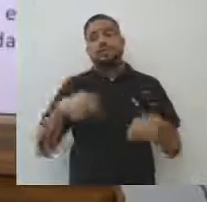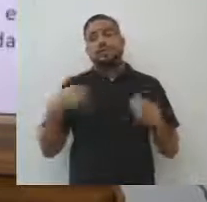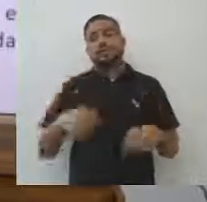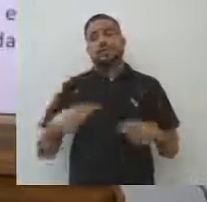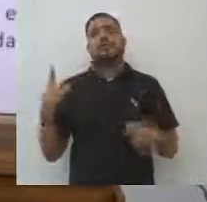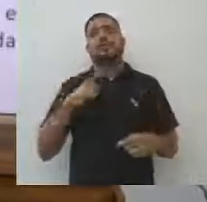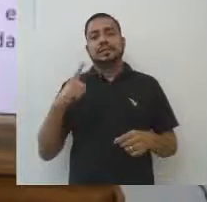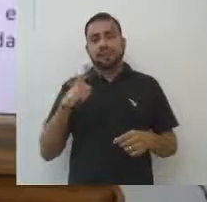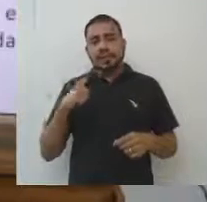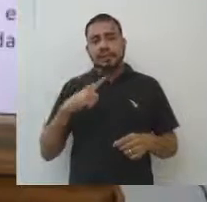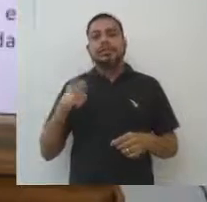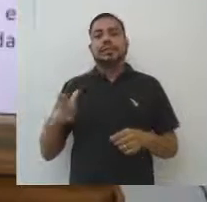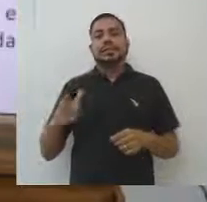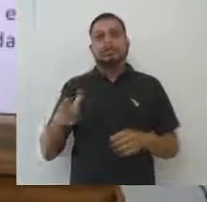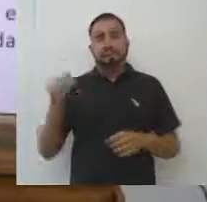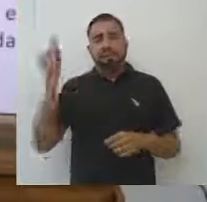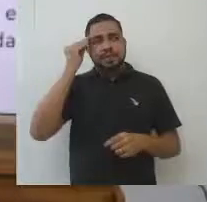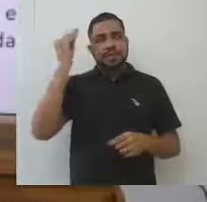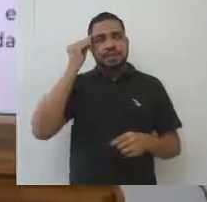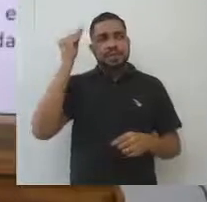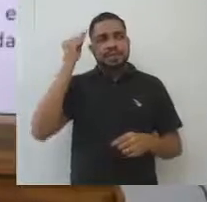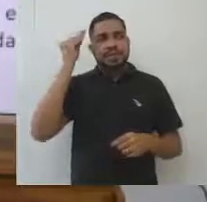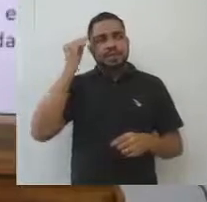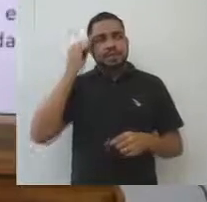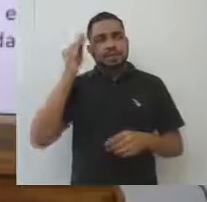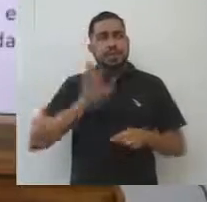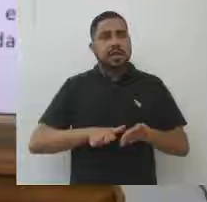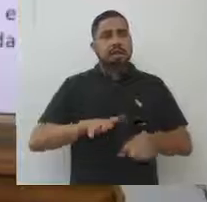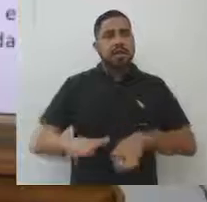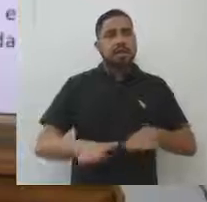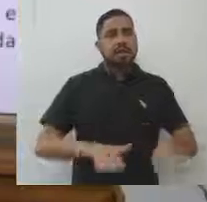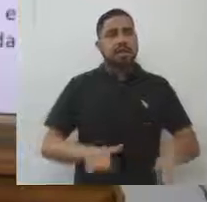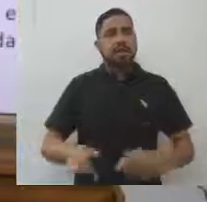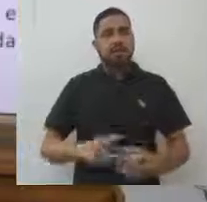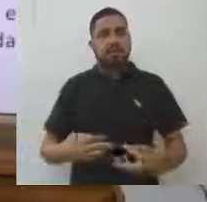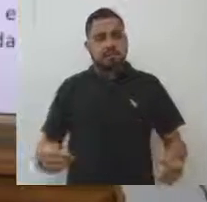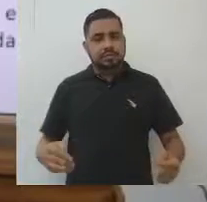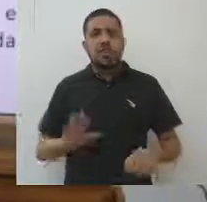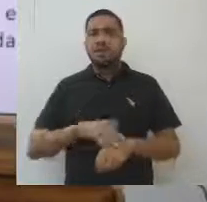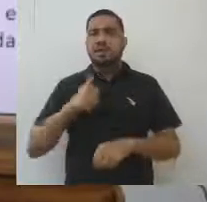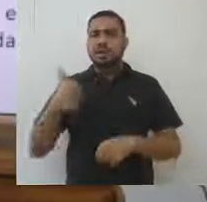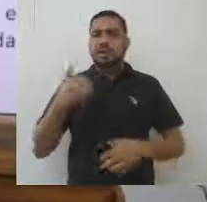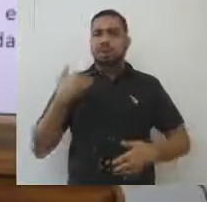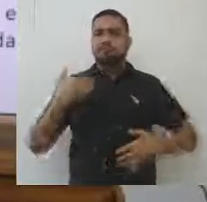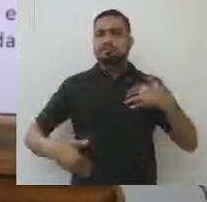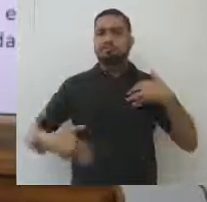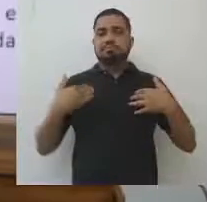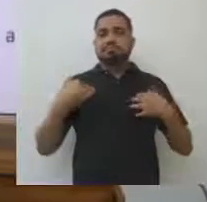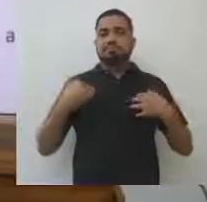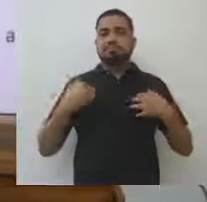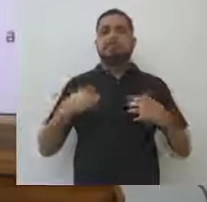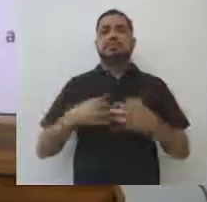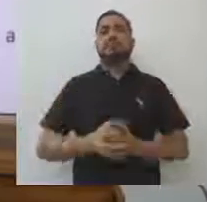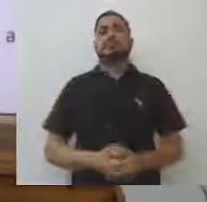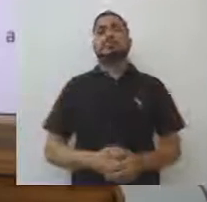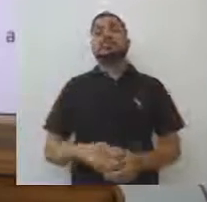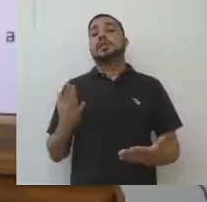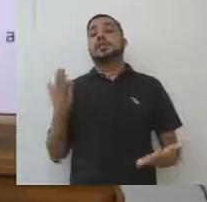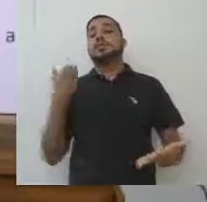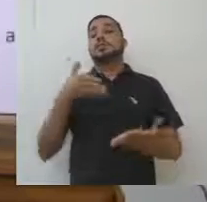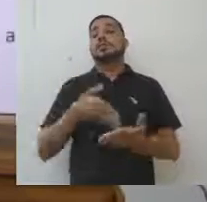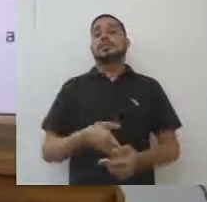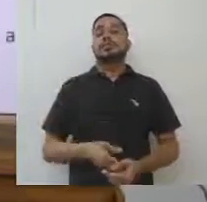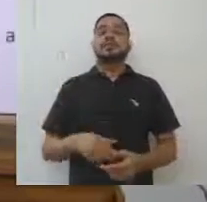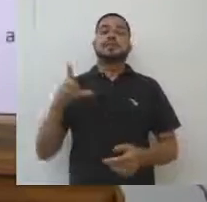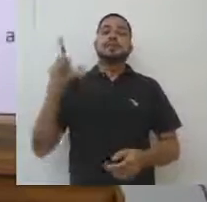esse banco de passos para aprender, para melhorar a sua coordenação motora fina. E o